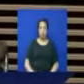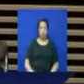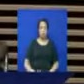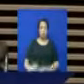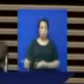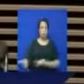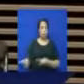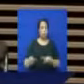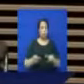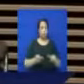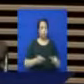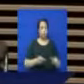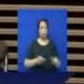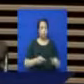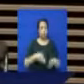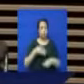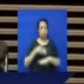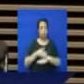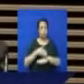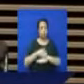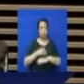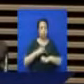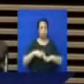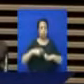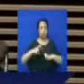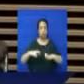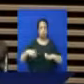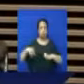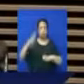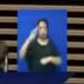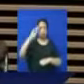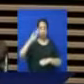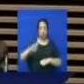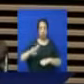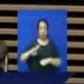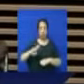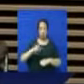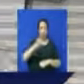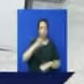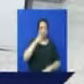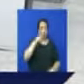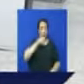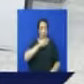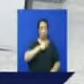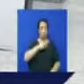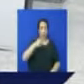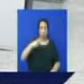Convido também para compor a mesa a pastora Ledi Medeiros.